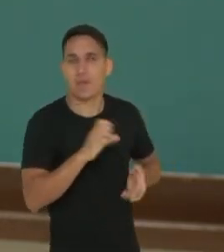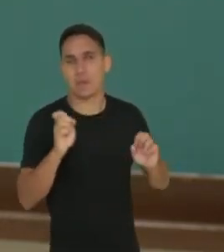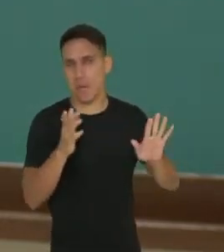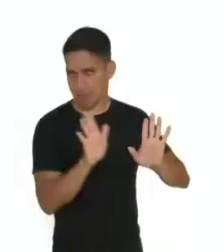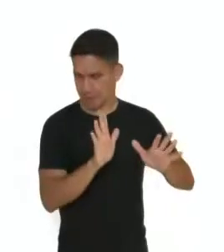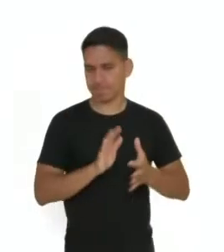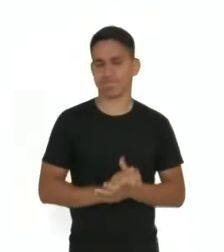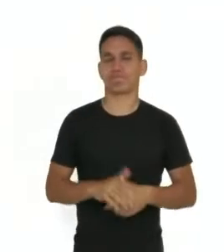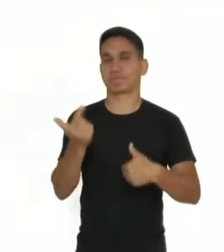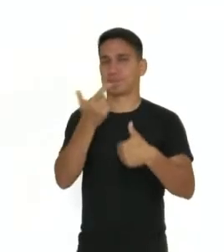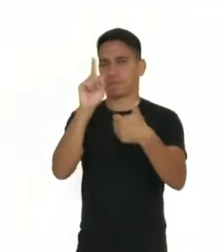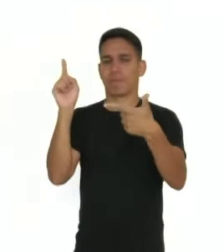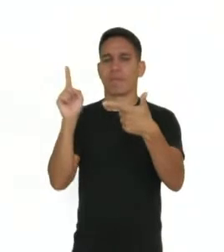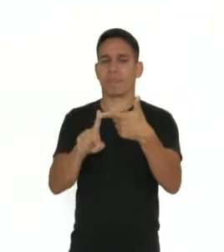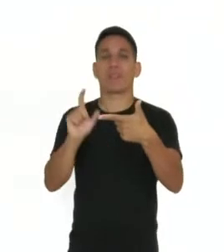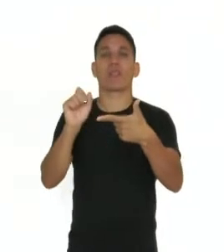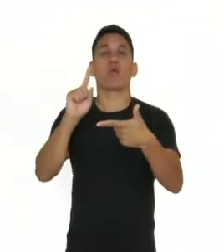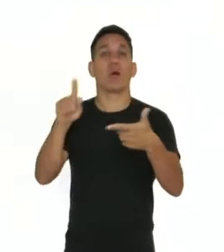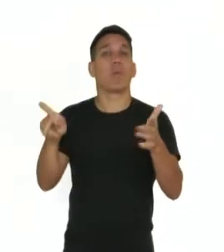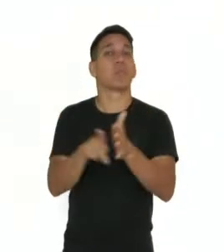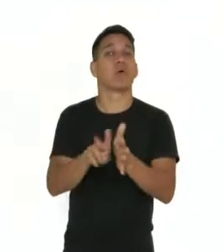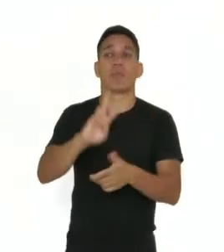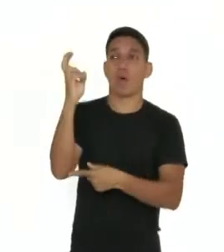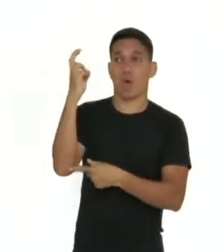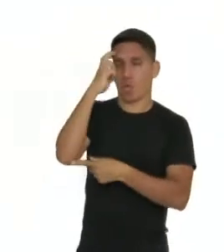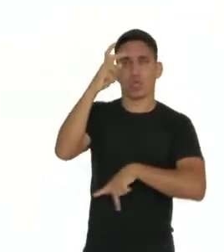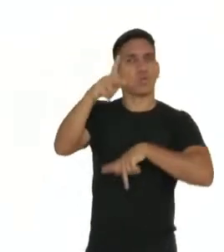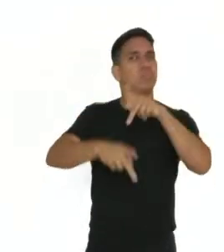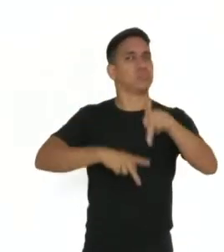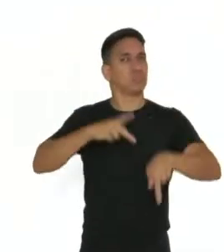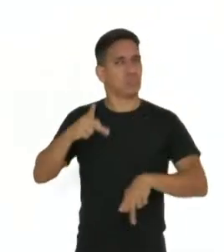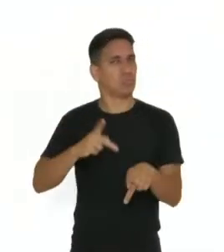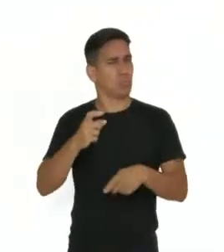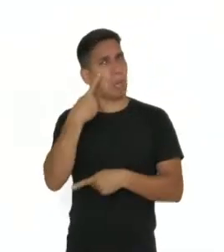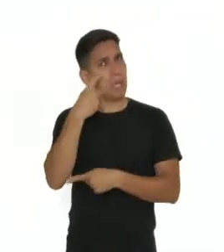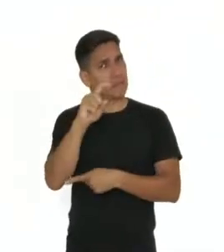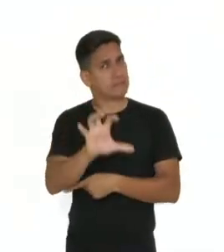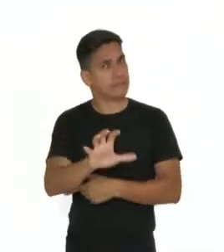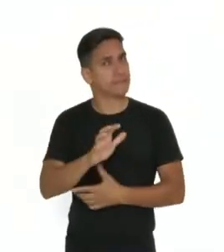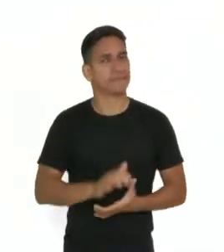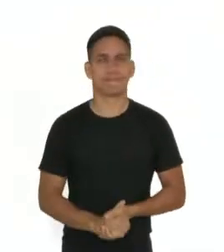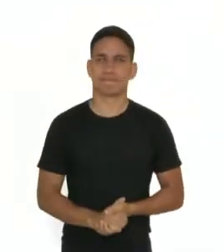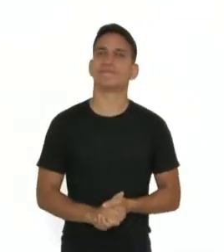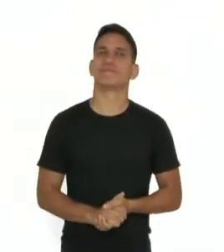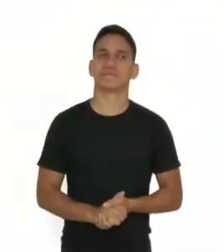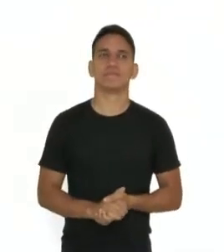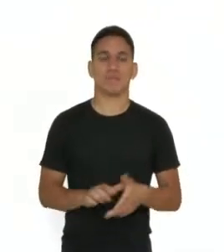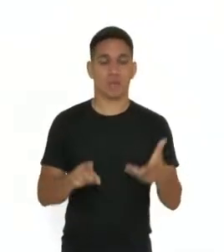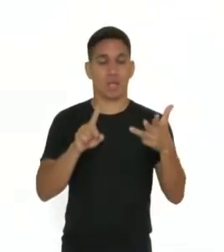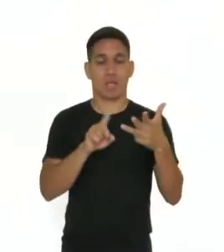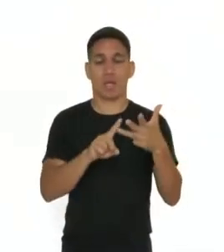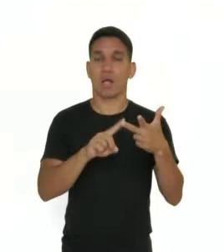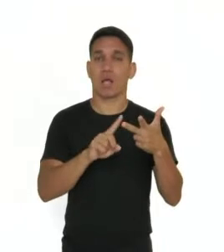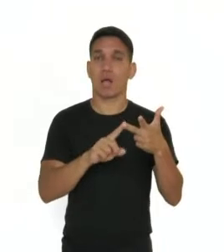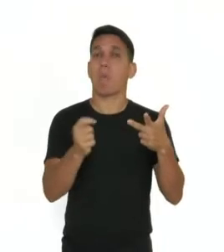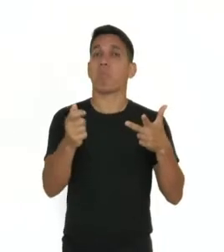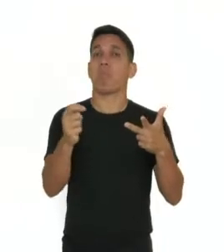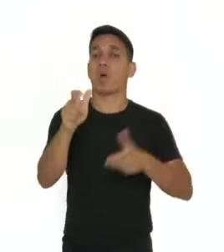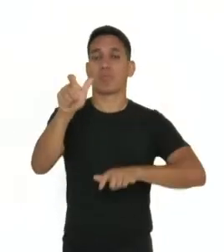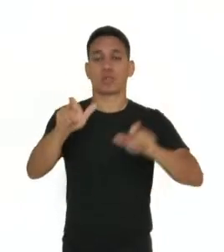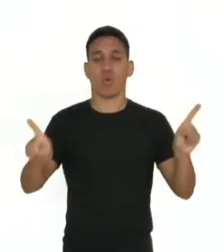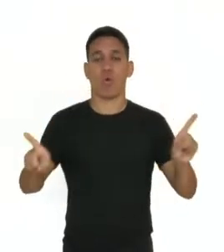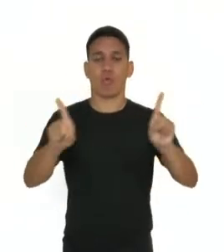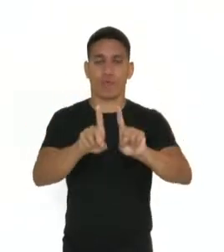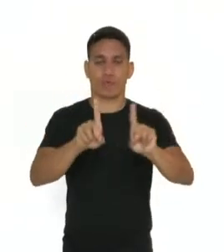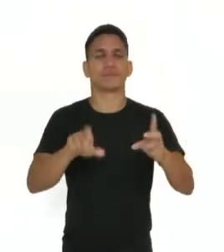certo? Faz parte da cultura popular, isso é muito interessante, né? Poucos personagens, já falei.